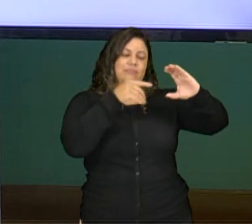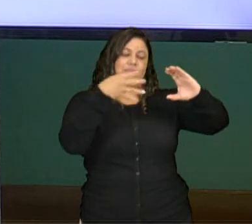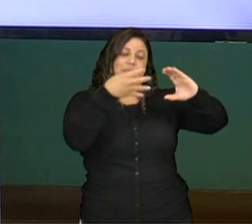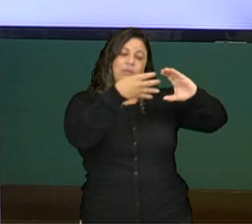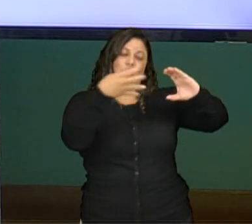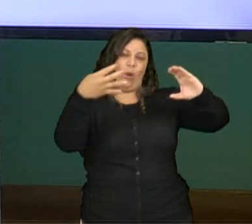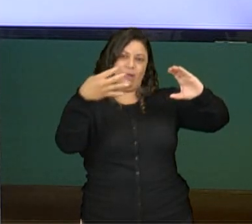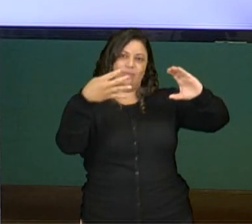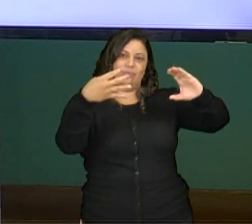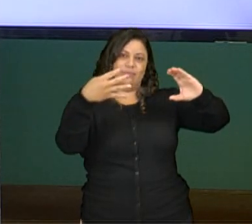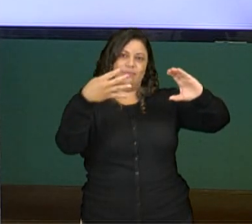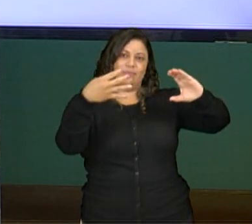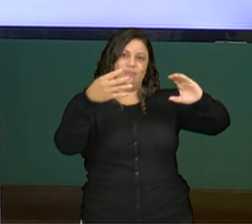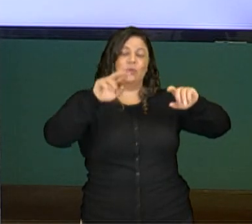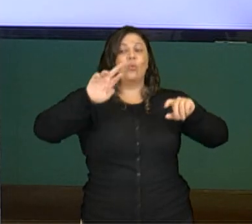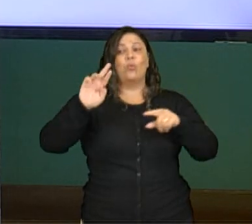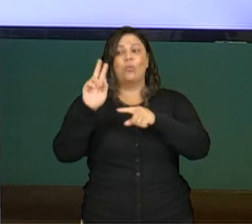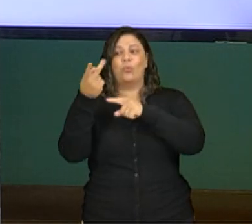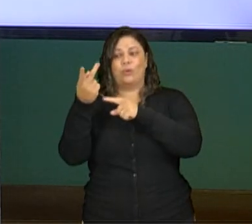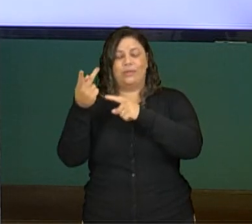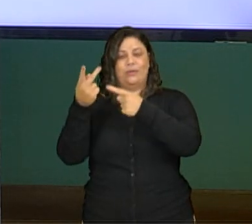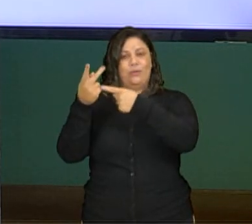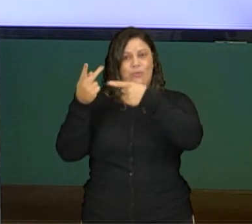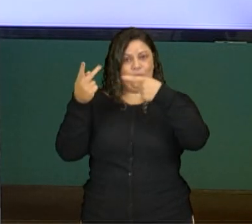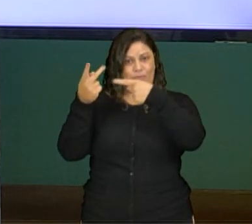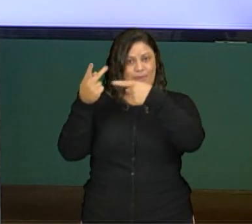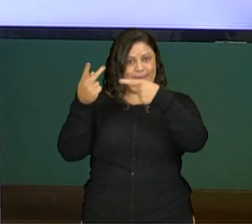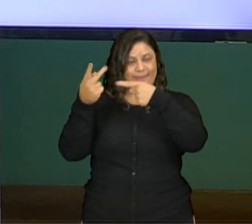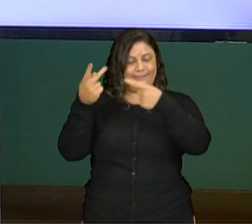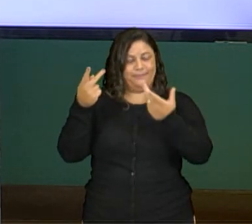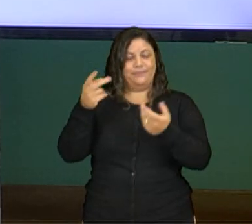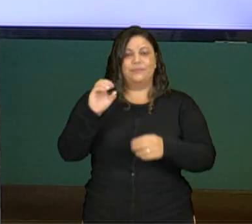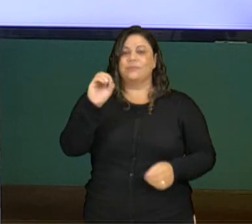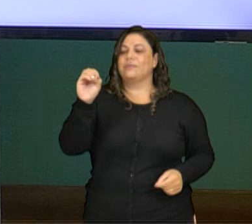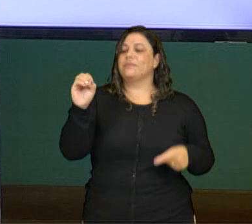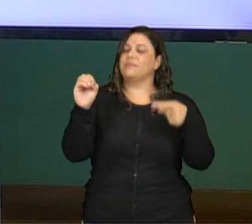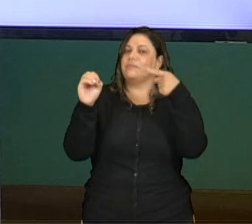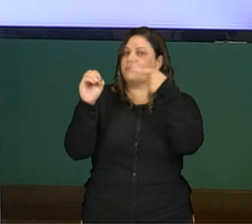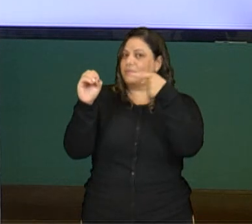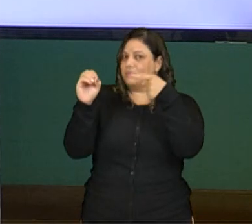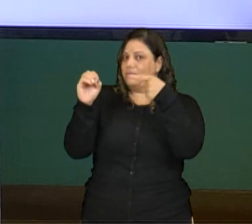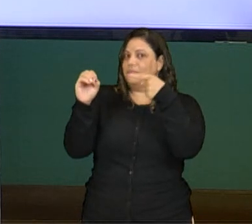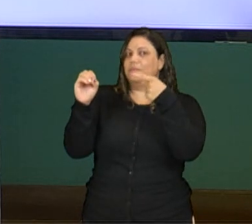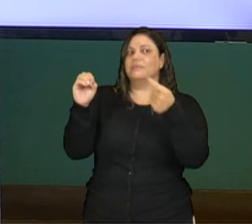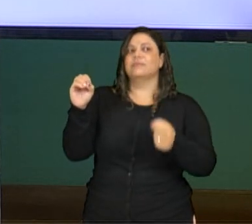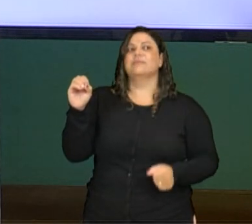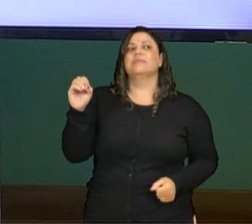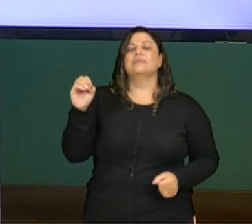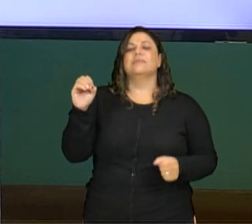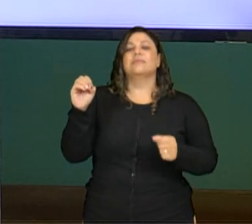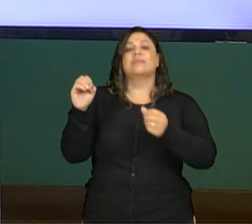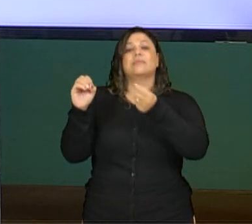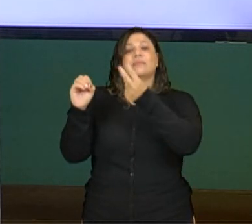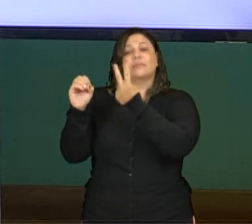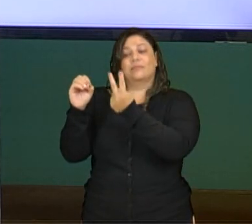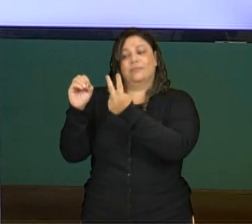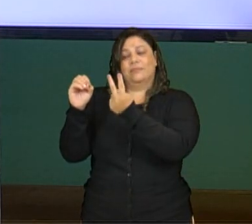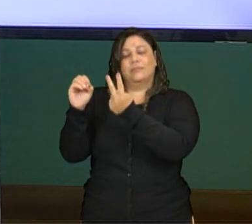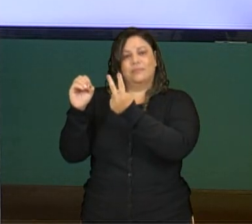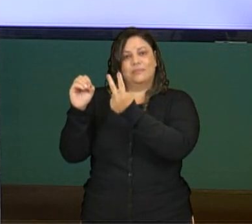químicas, o hidrogênio sempre uma ligação química e o oxigênio, ele ele vai efetuar sempre